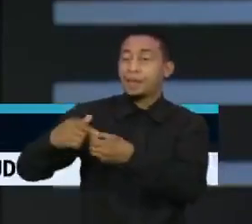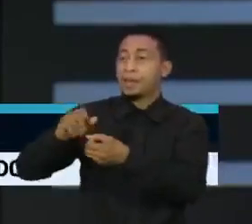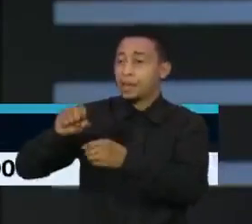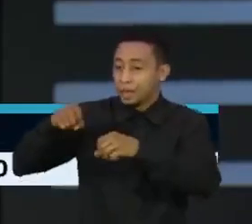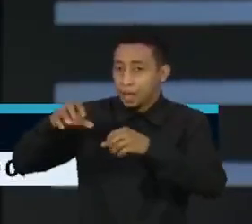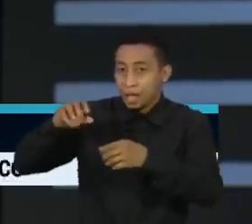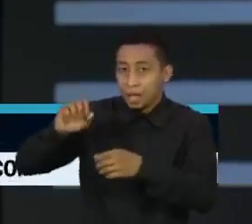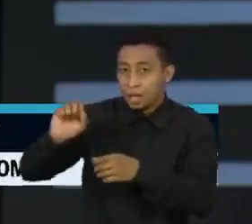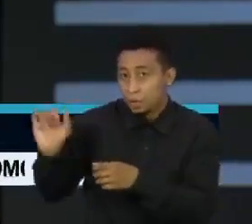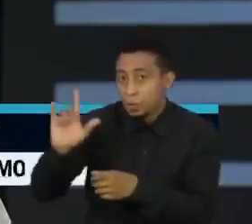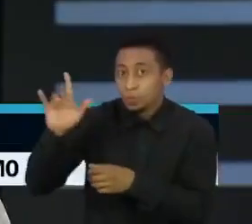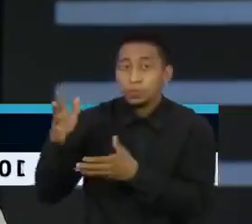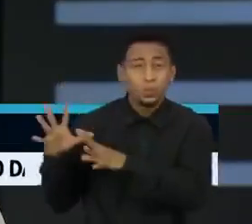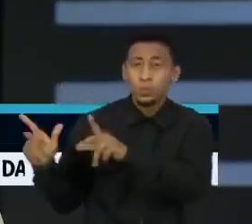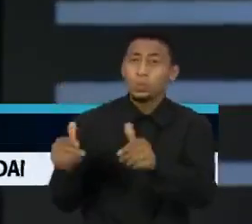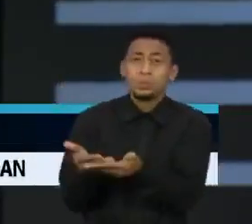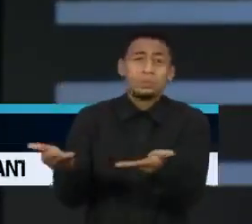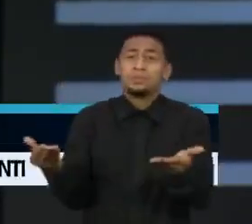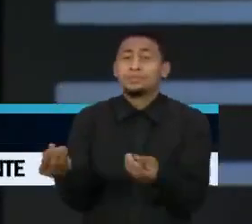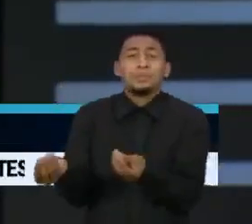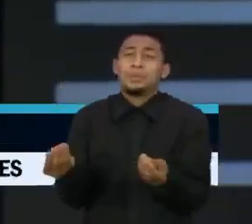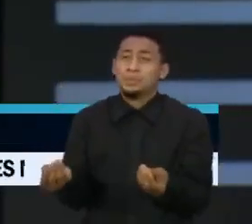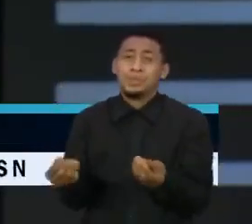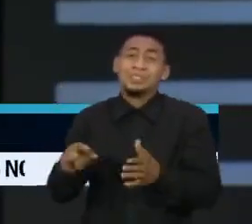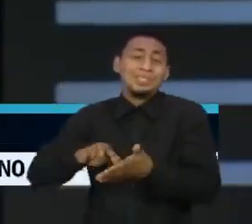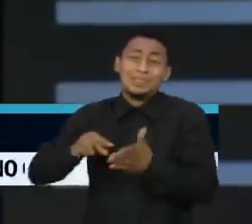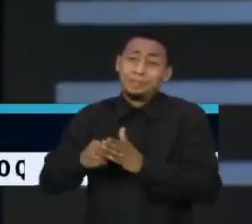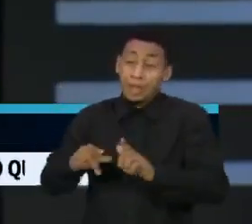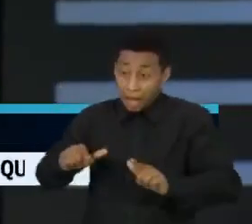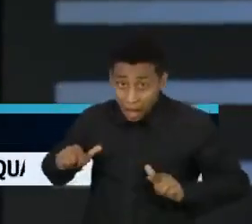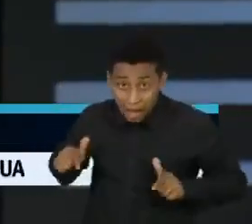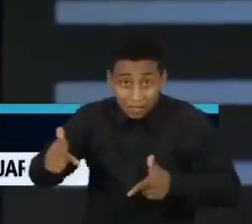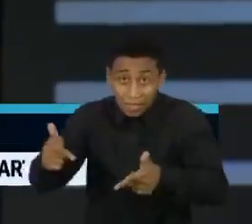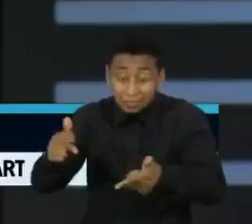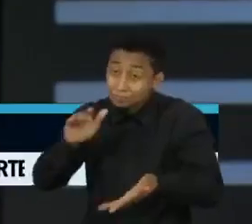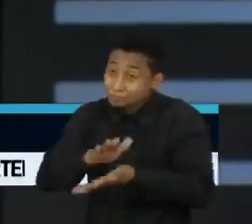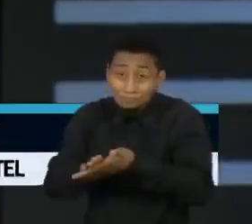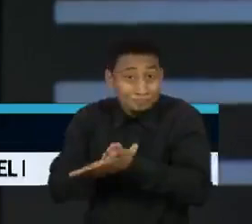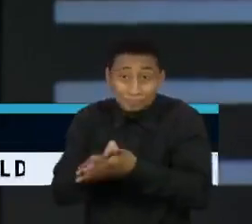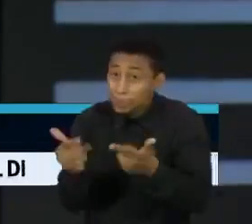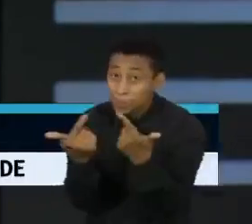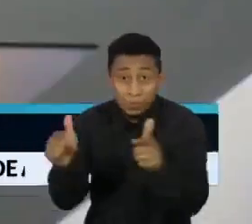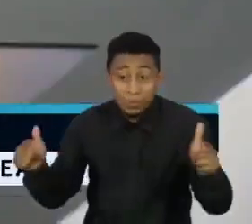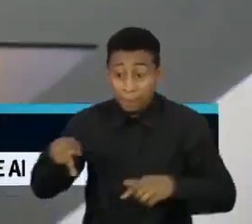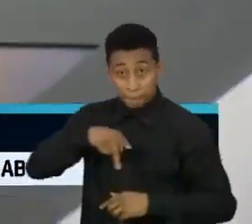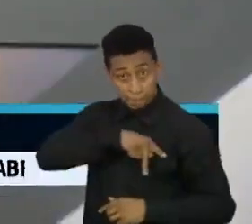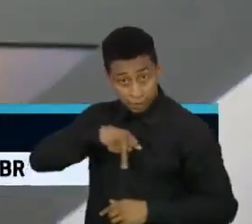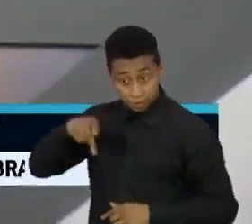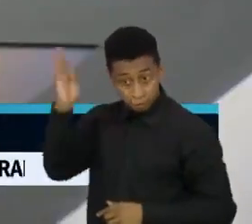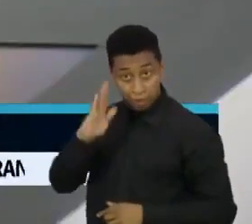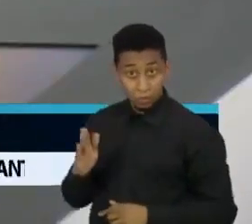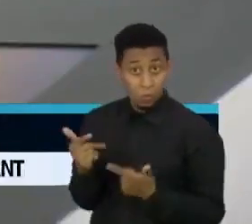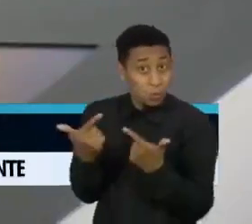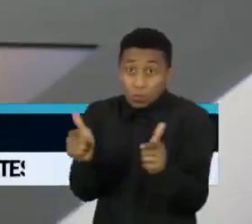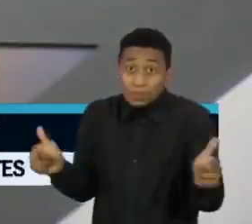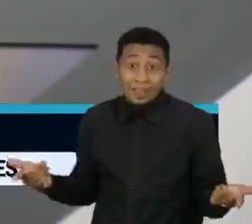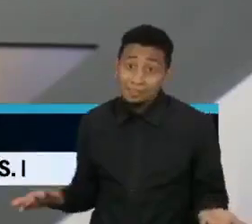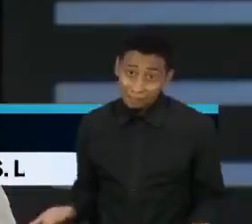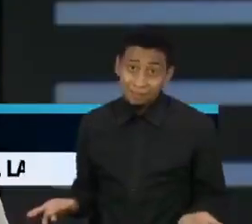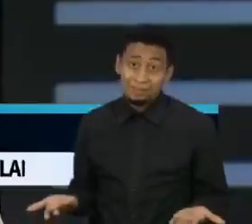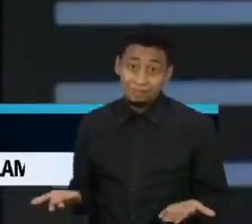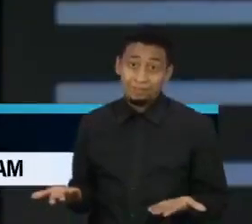energia a maior problema disso é um desgoverno nós não temos Presidente da República nós estamos sem